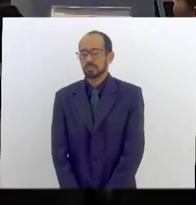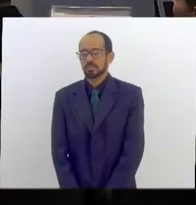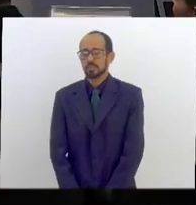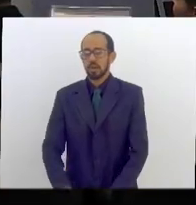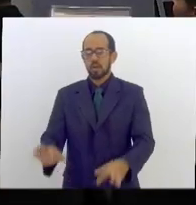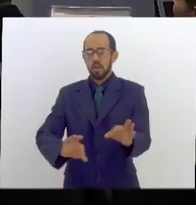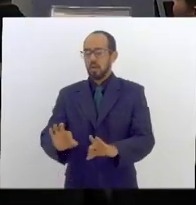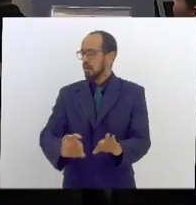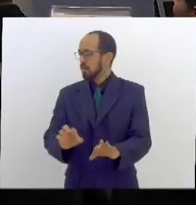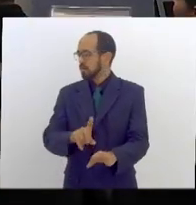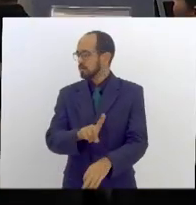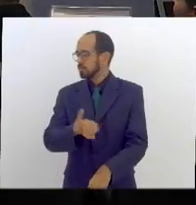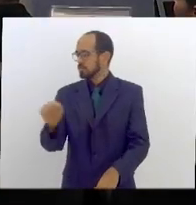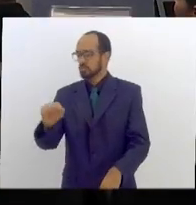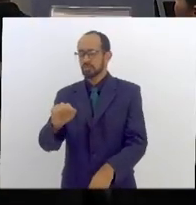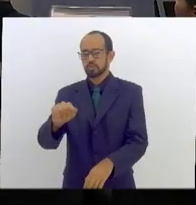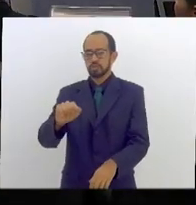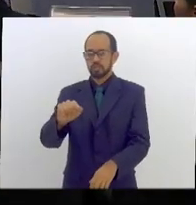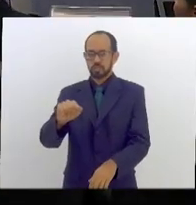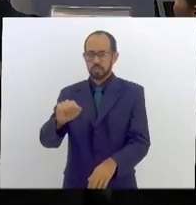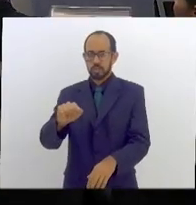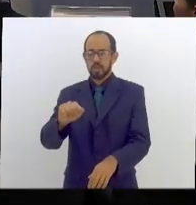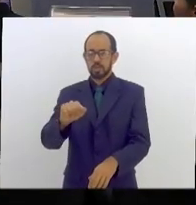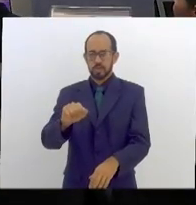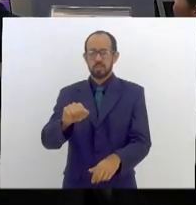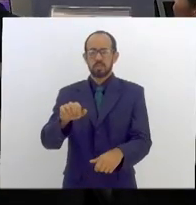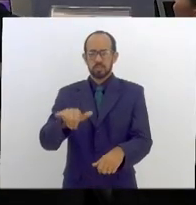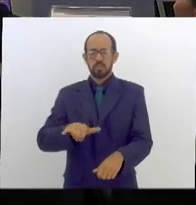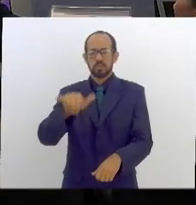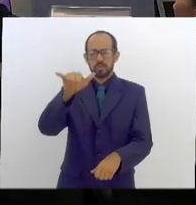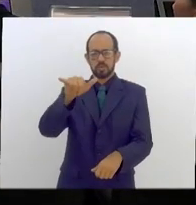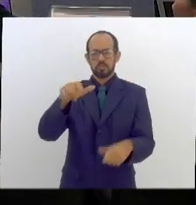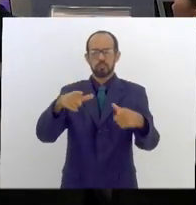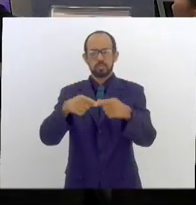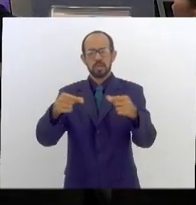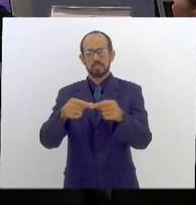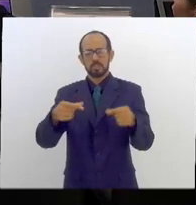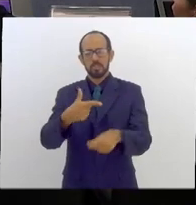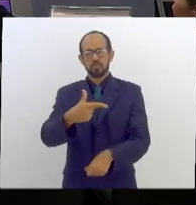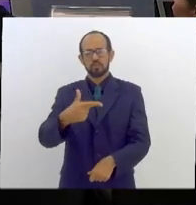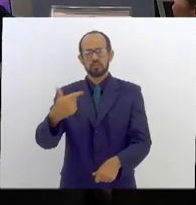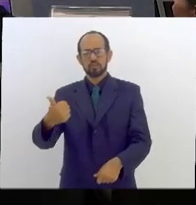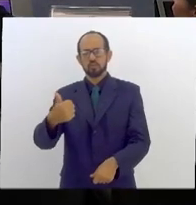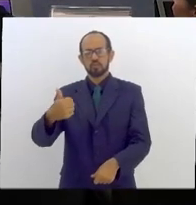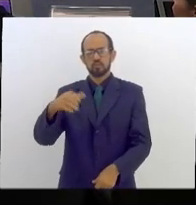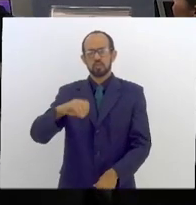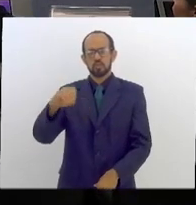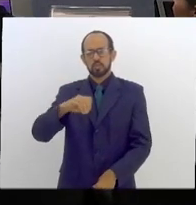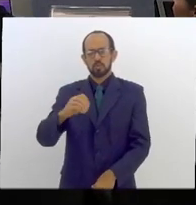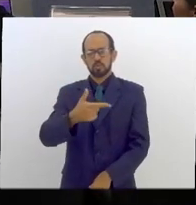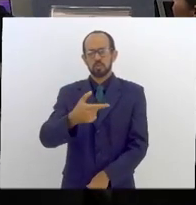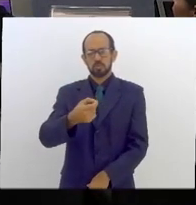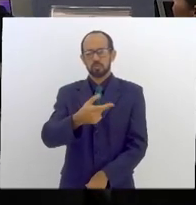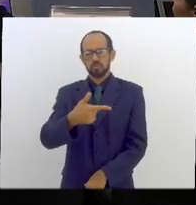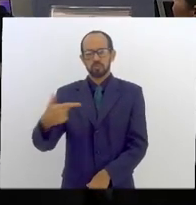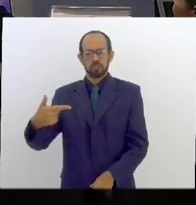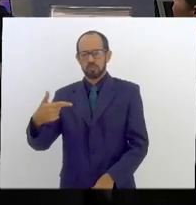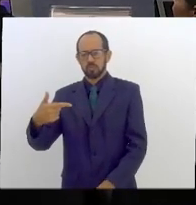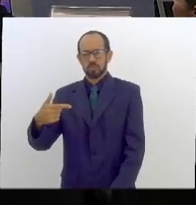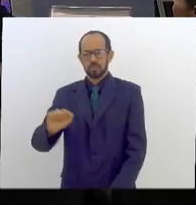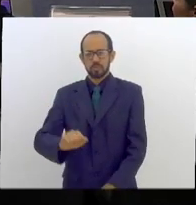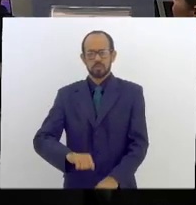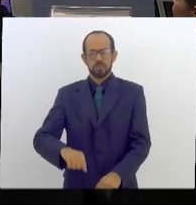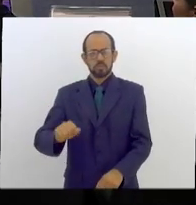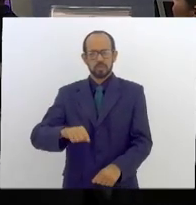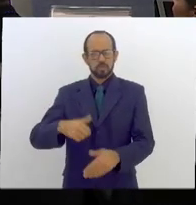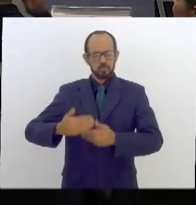Ordem do dia do comandante da Aeronáutica. Brasília, 21 de outubro de 2022. Na sequência